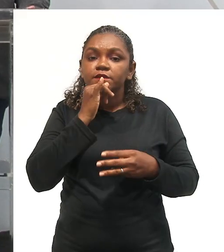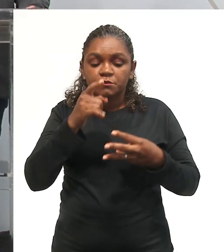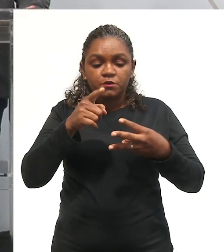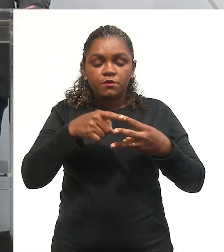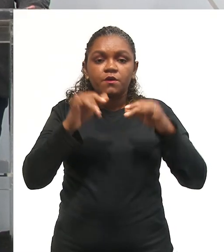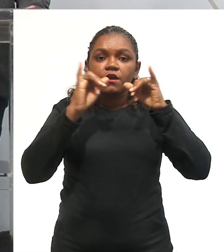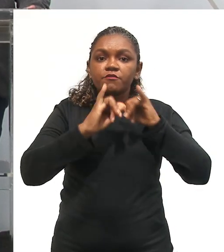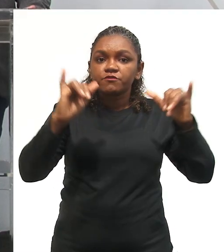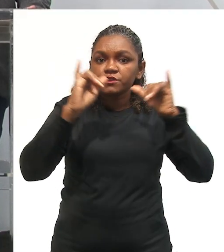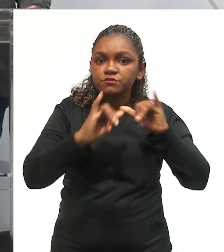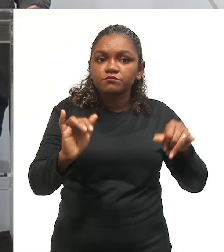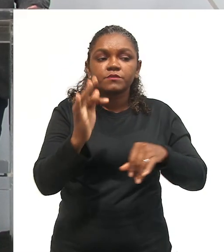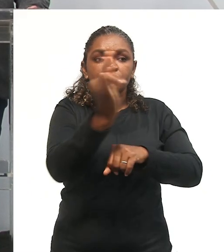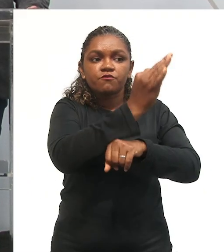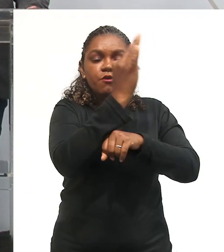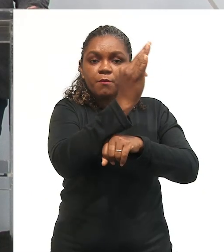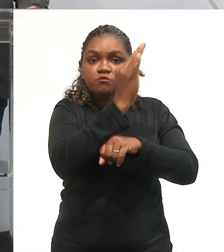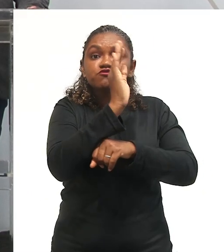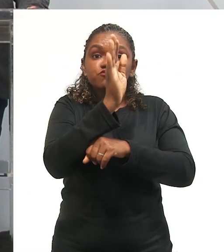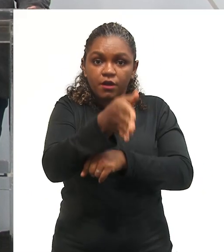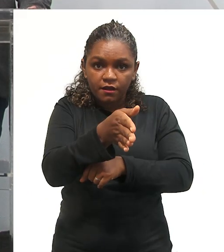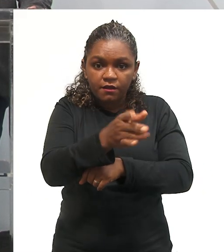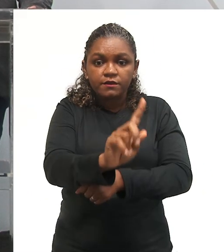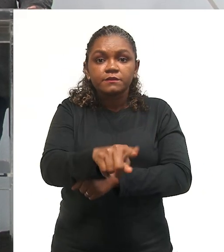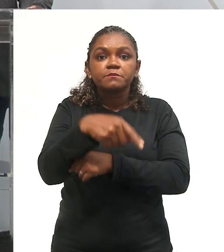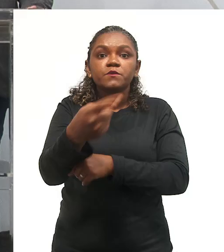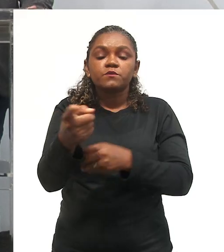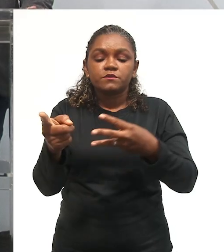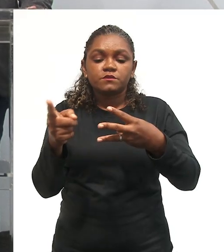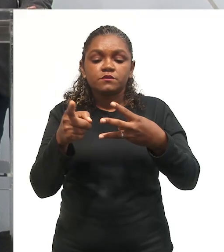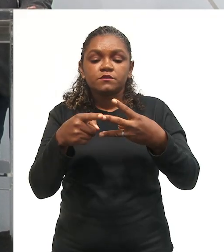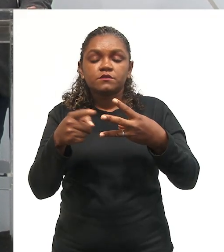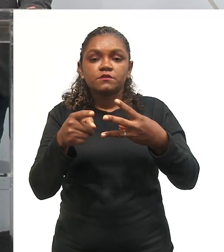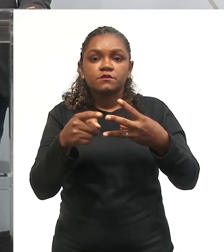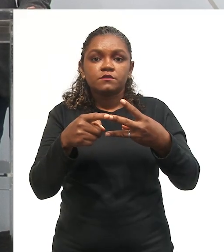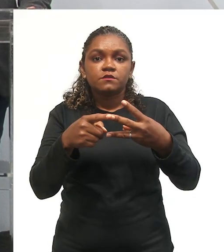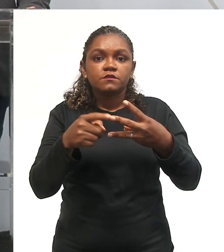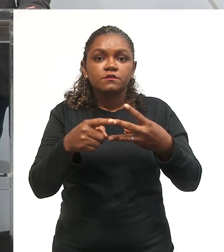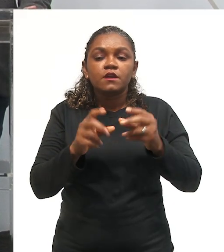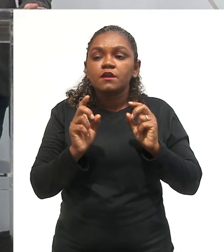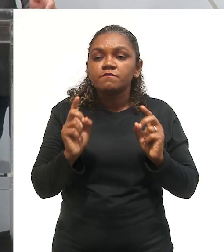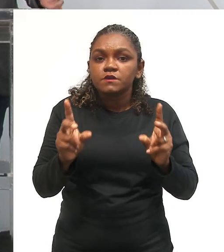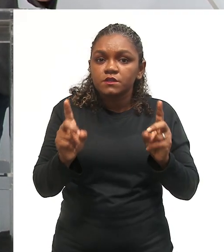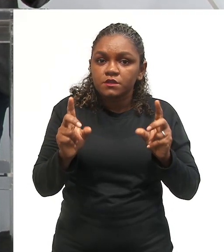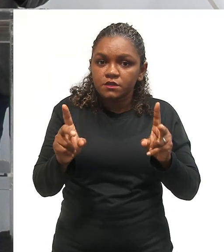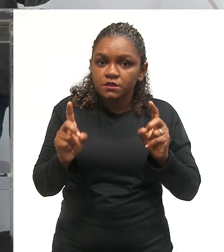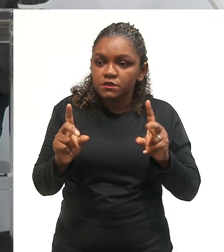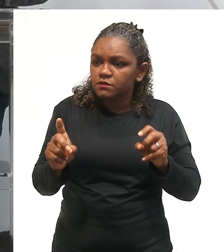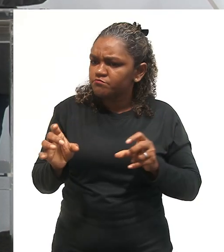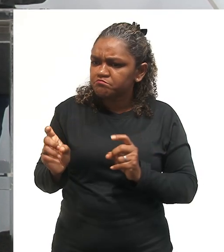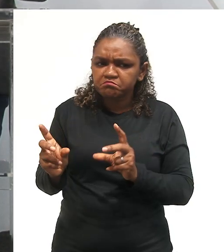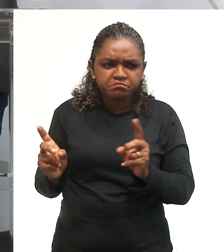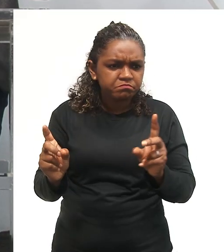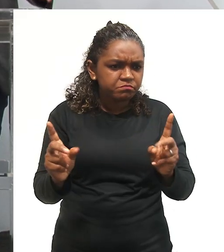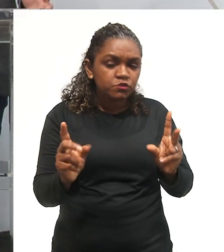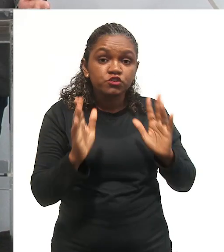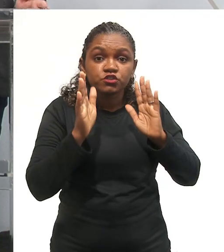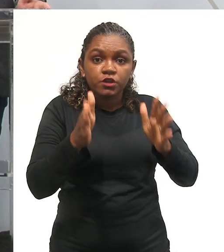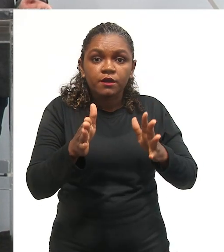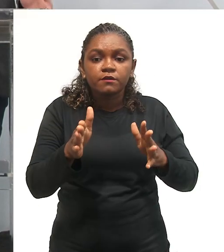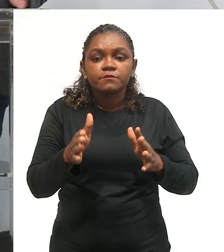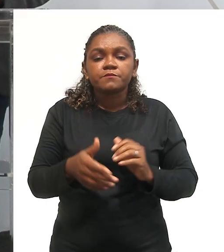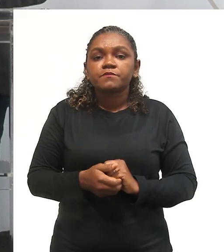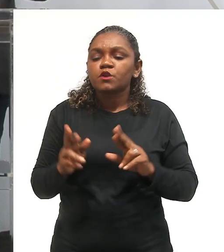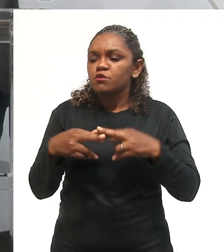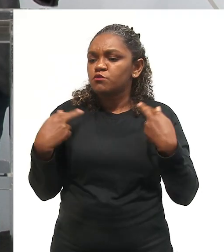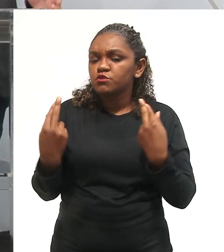anuncio formalmente que a empresa vai deixar de funcionar, nessa fase da liquidação, eu tenho a reunião de todo o ativo da